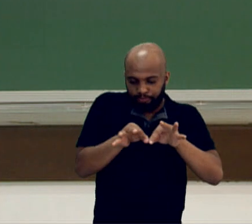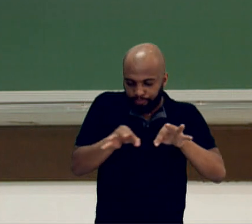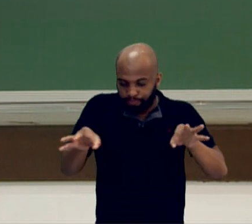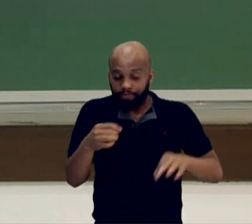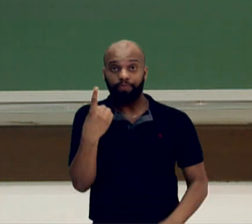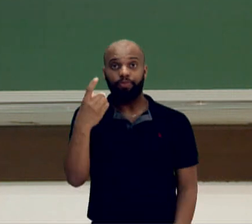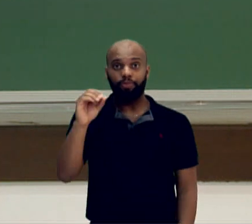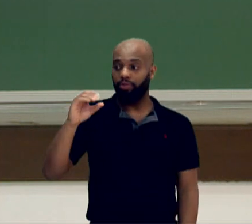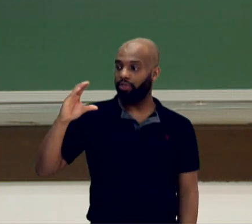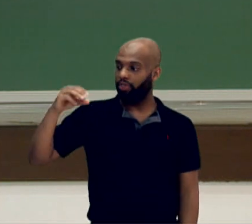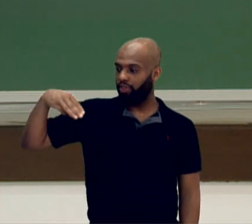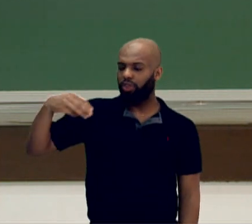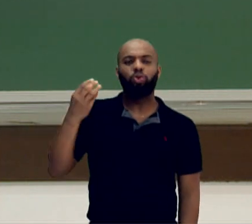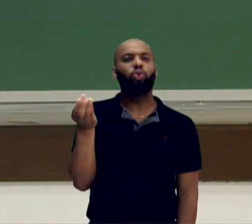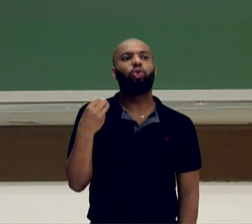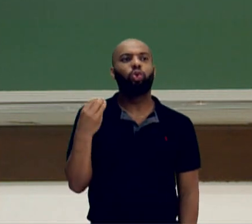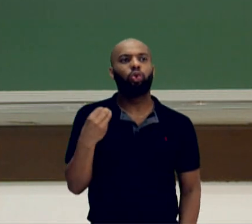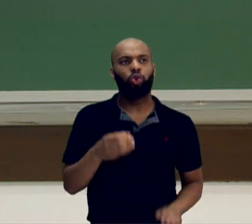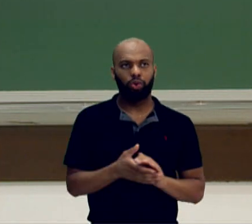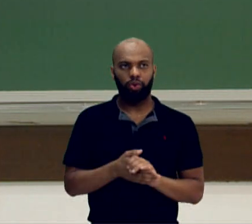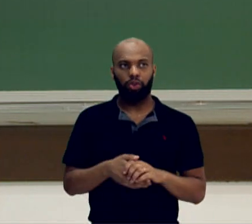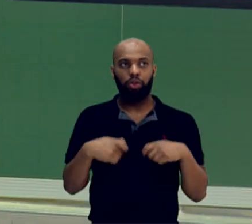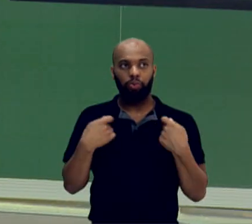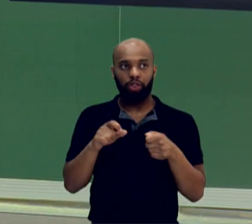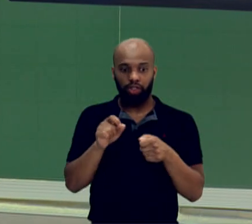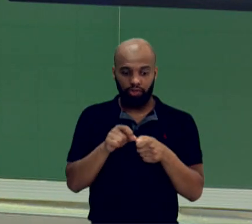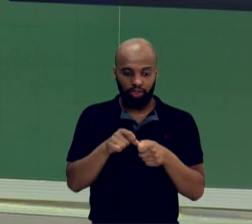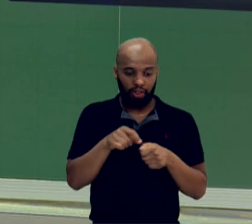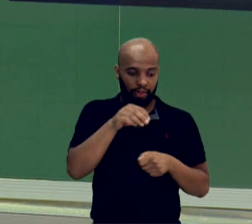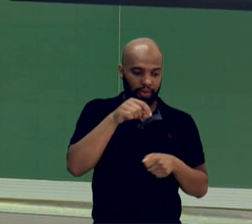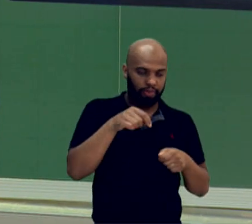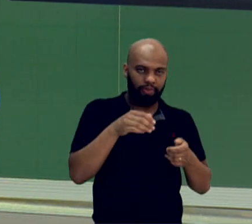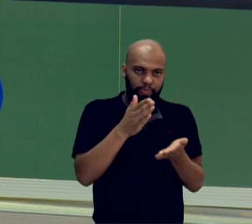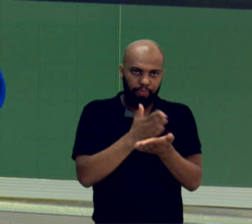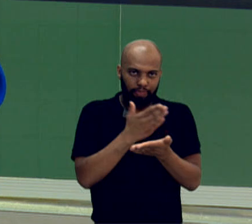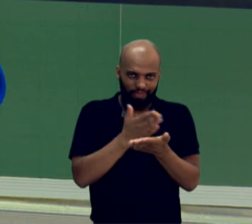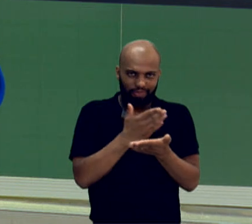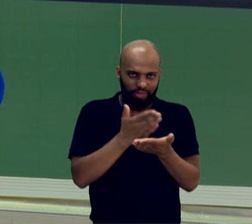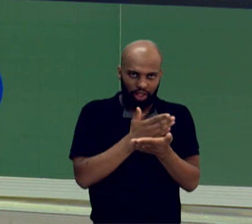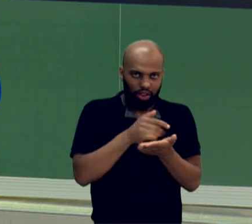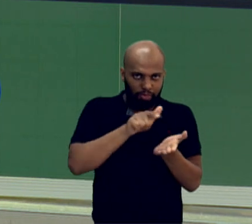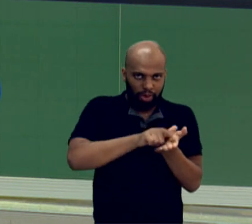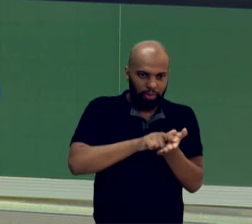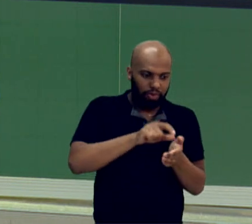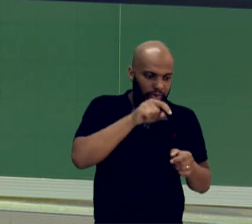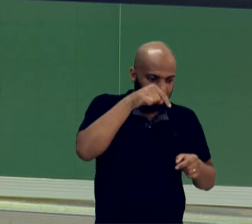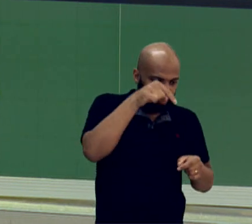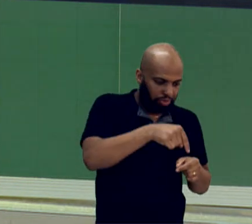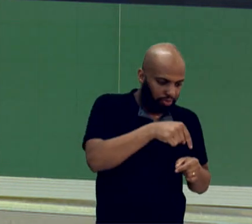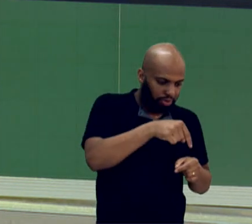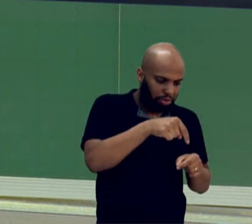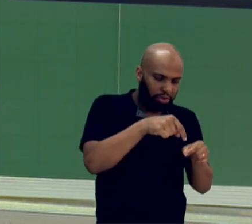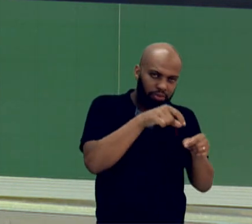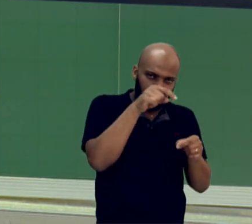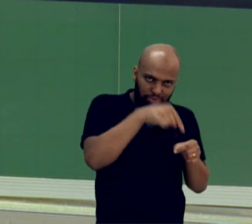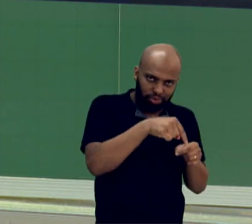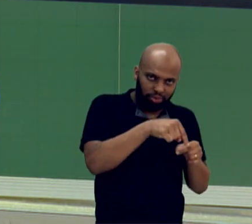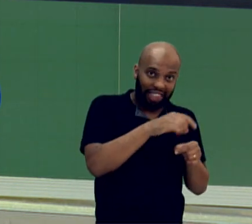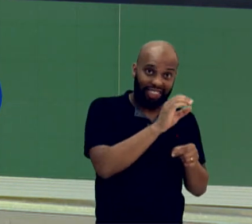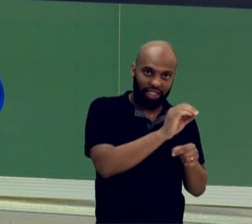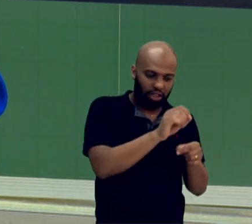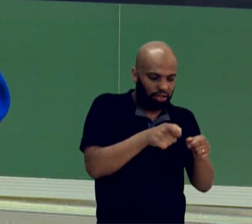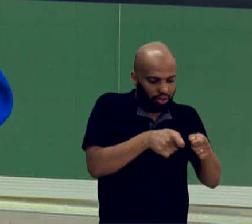nosso primeiro sistema métrico, porque a humanidade foi aumentando as questões comerciais de